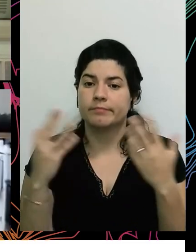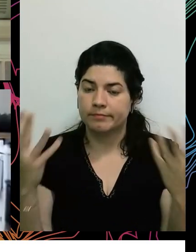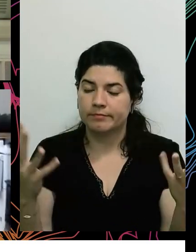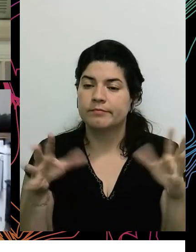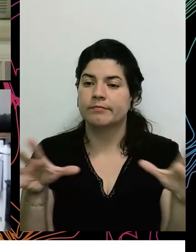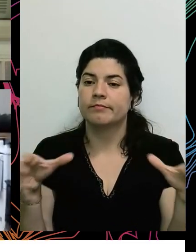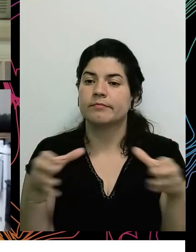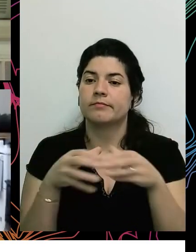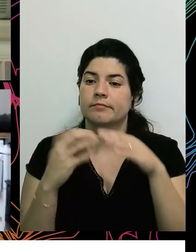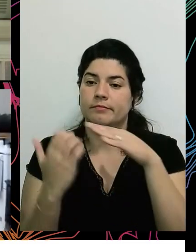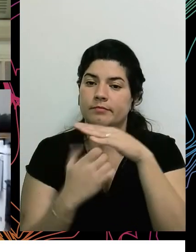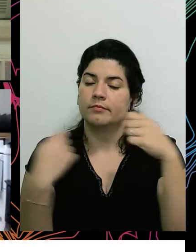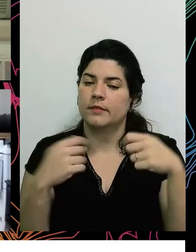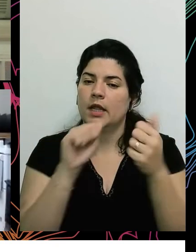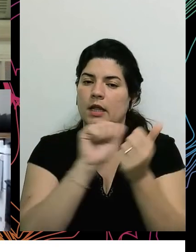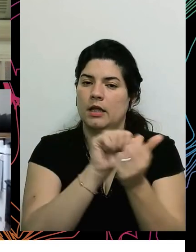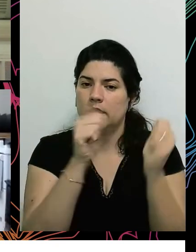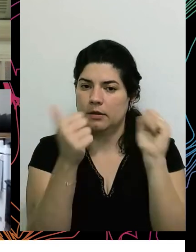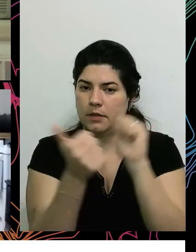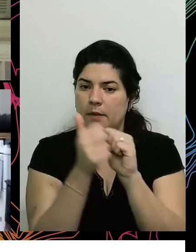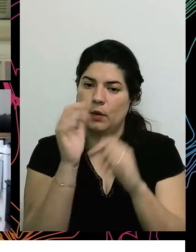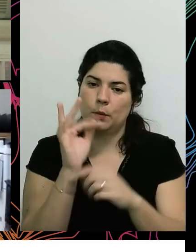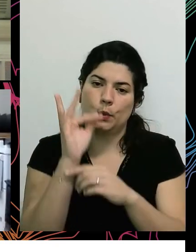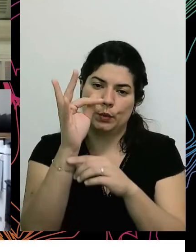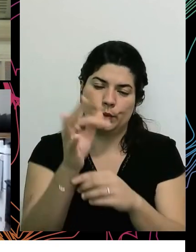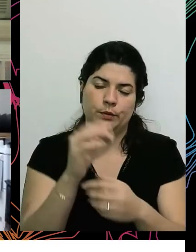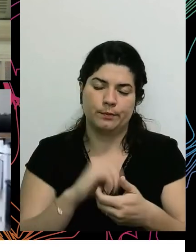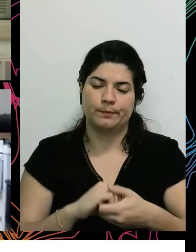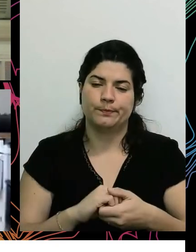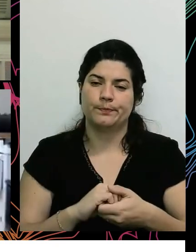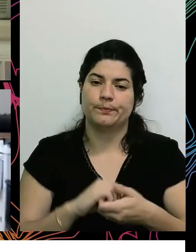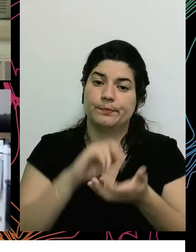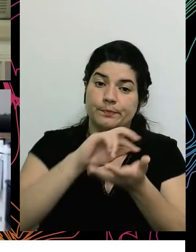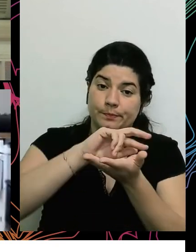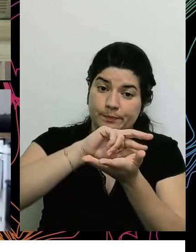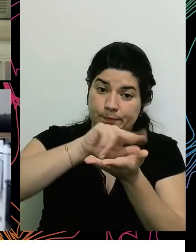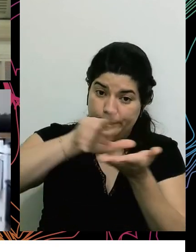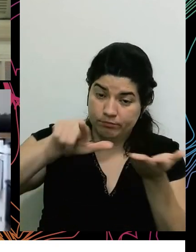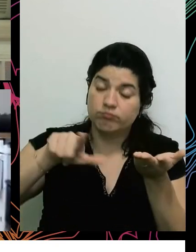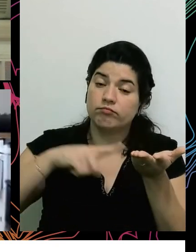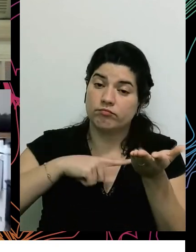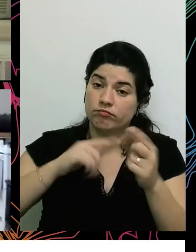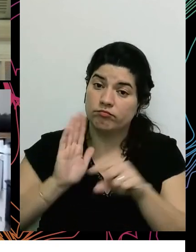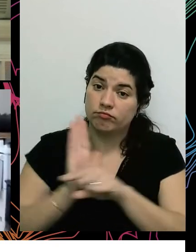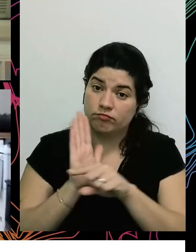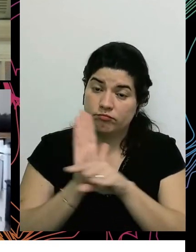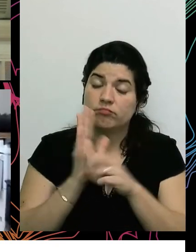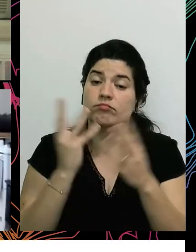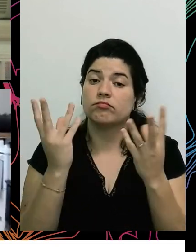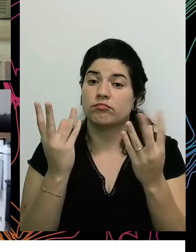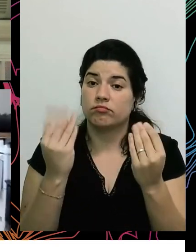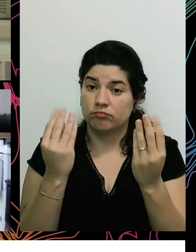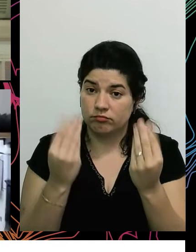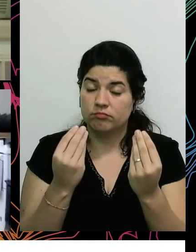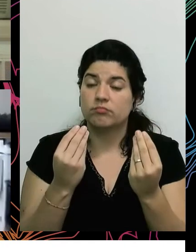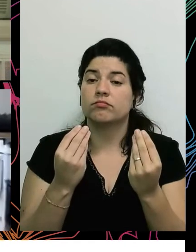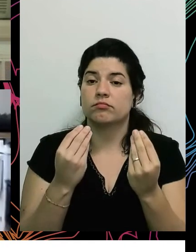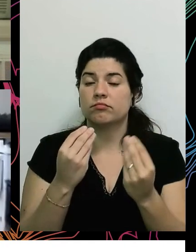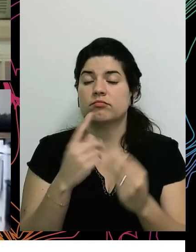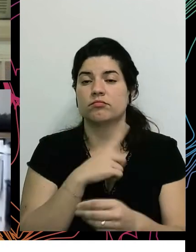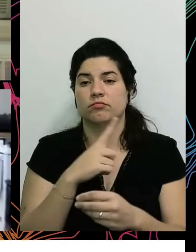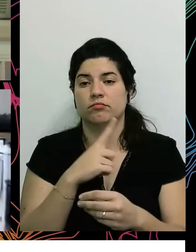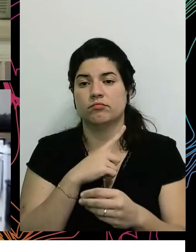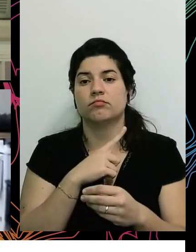se adaptar para o futuro, não? A diversidade favorece os skills, na minha opinião, mais